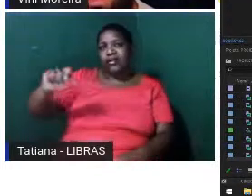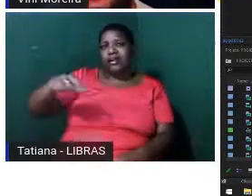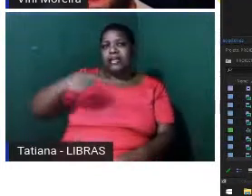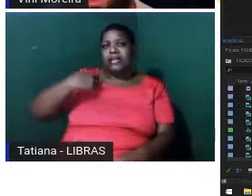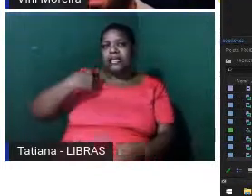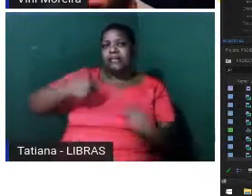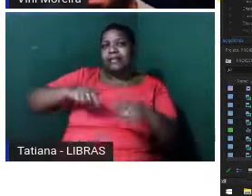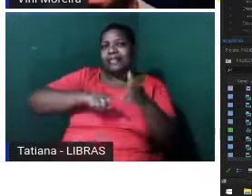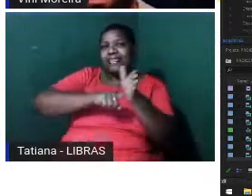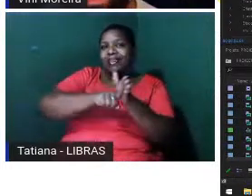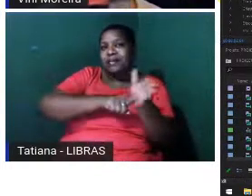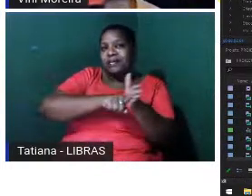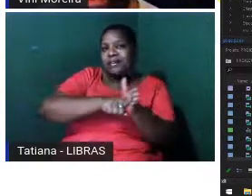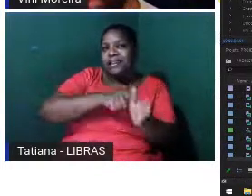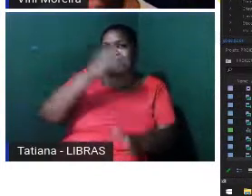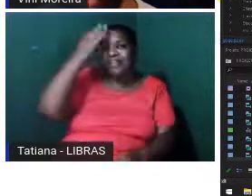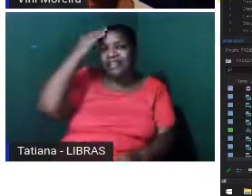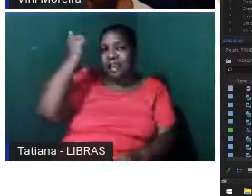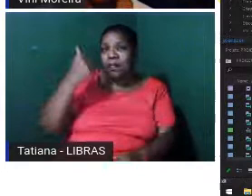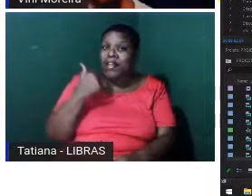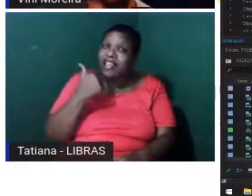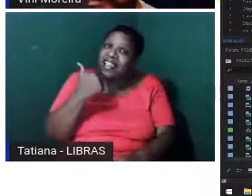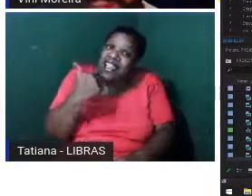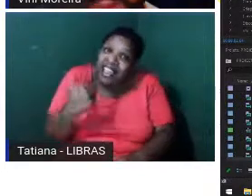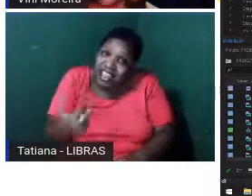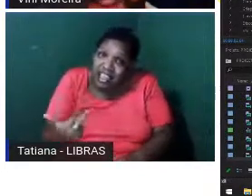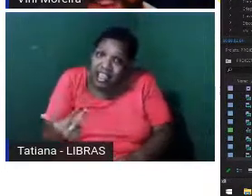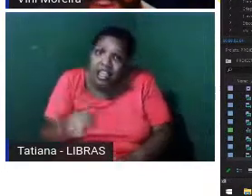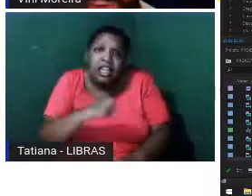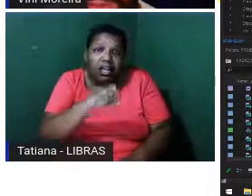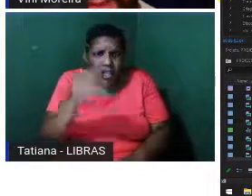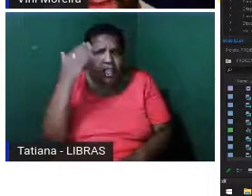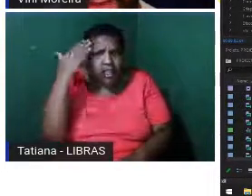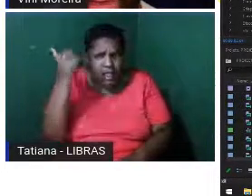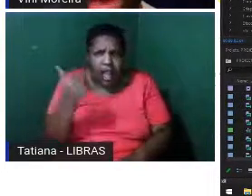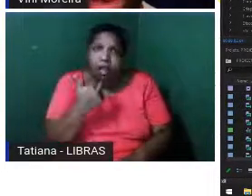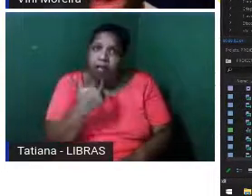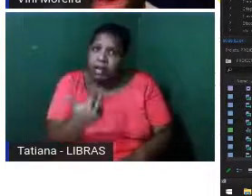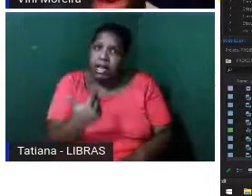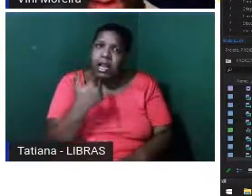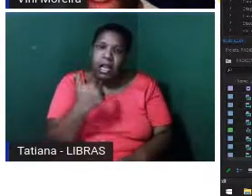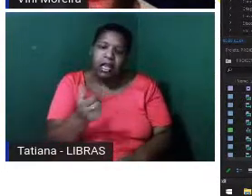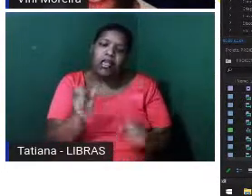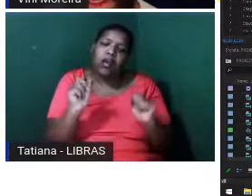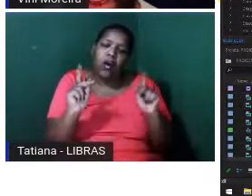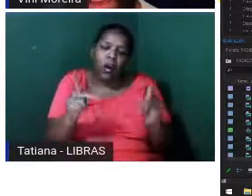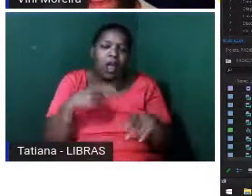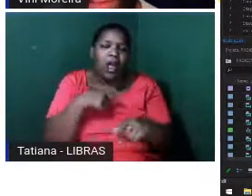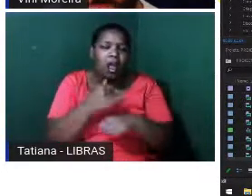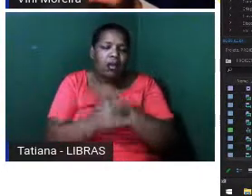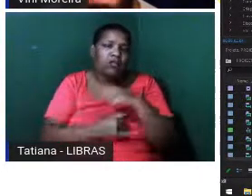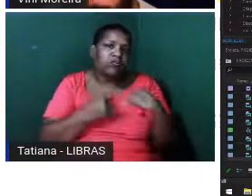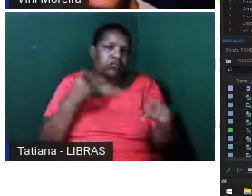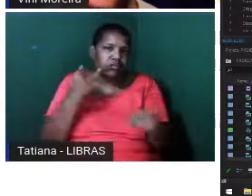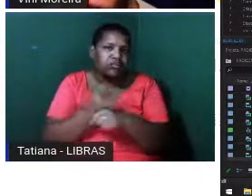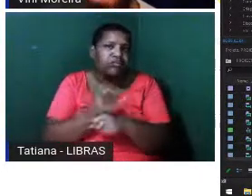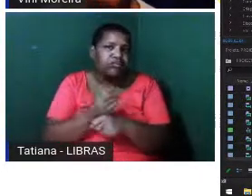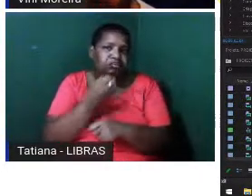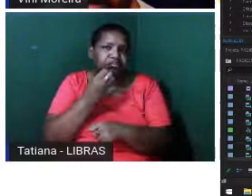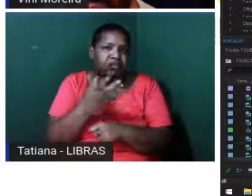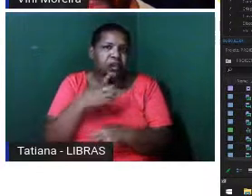tem que saber pesquisar em inglês então se você souber inglês ou tiver acesso à internet com